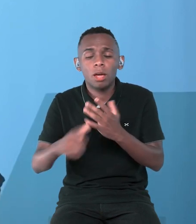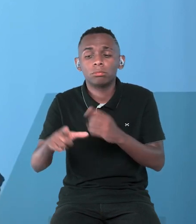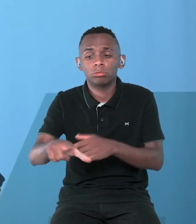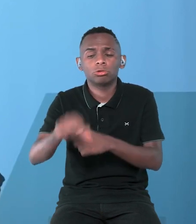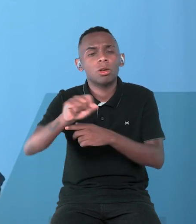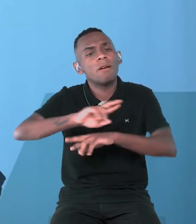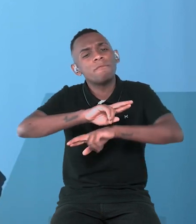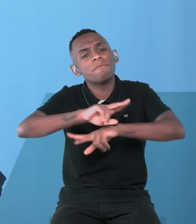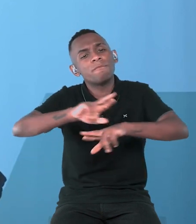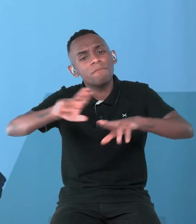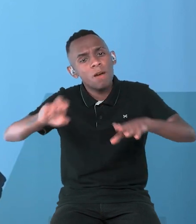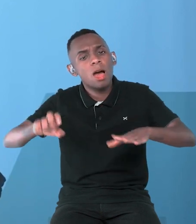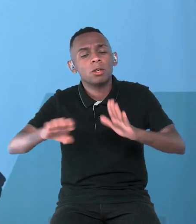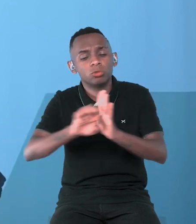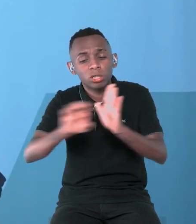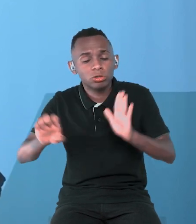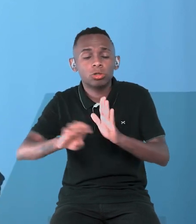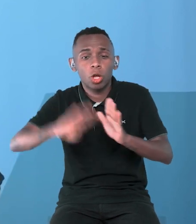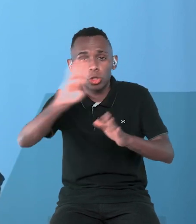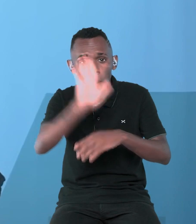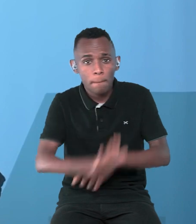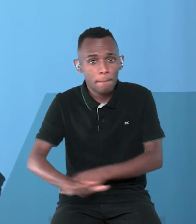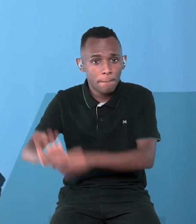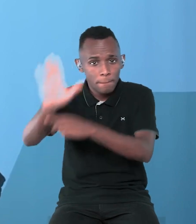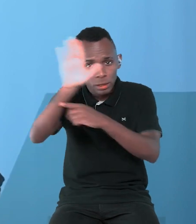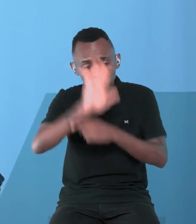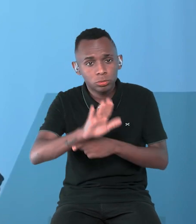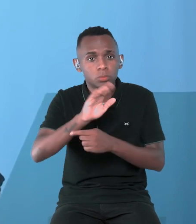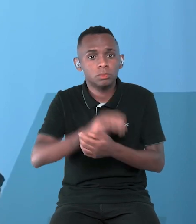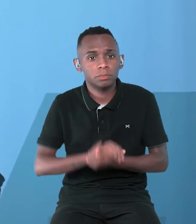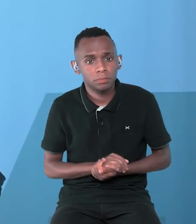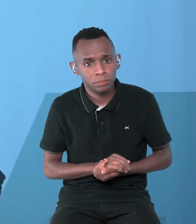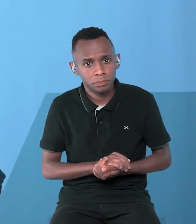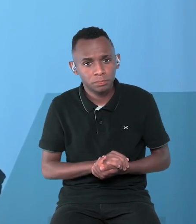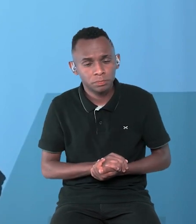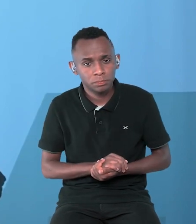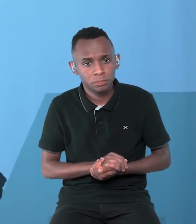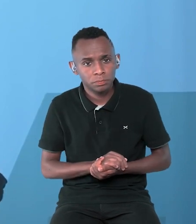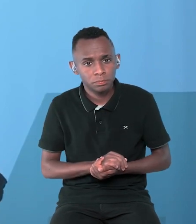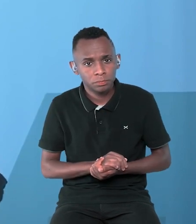selecionado em vários editais no Brasil e é didático do